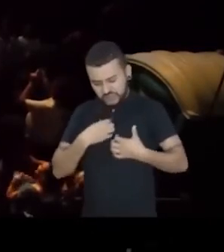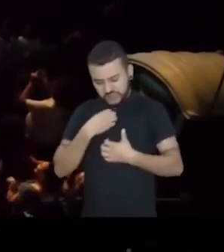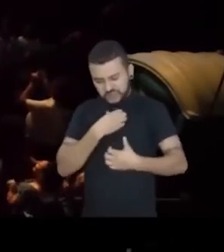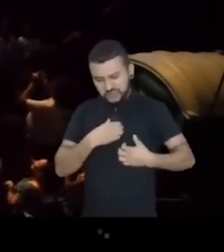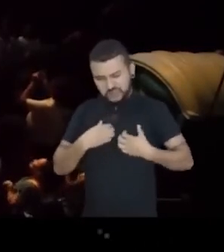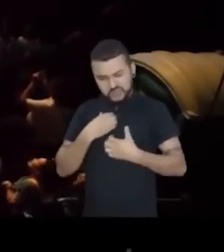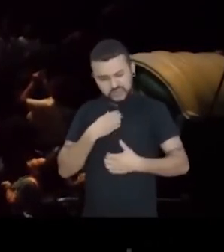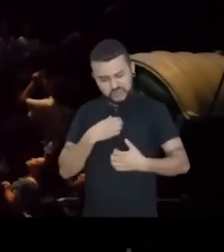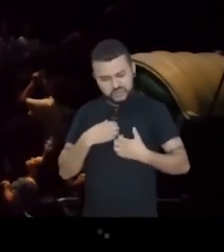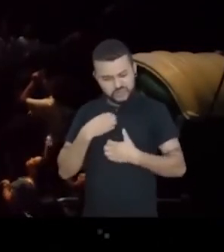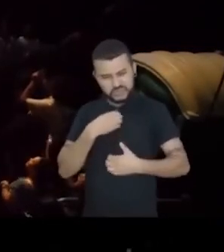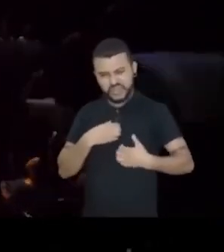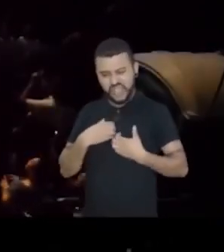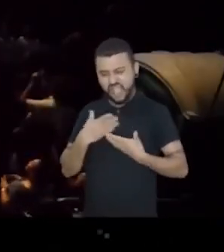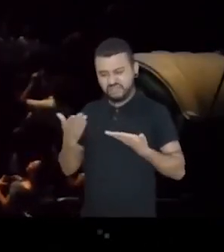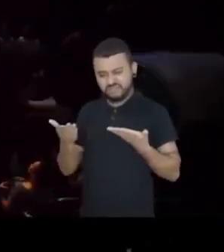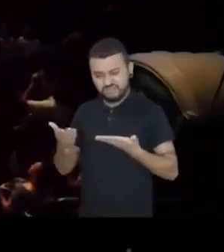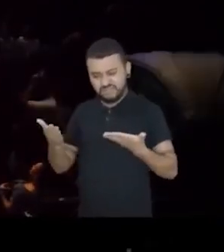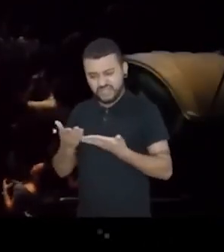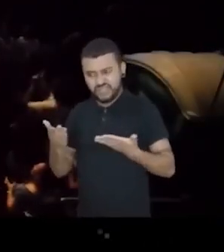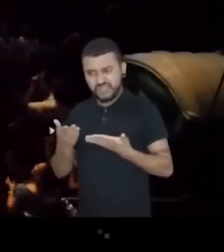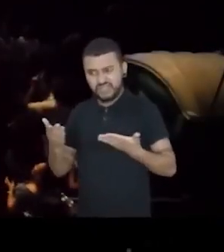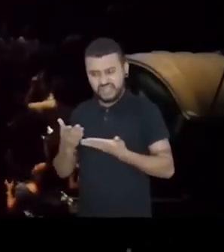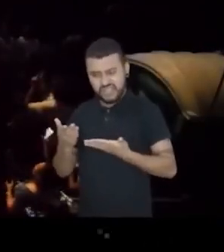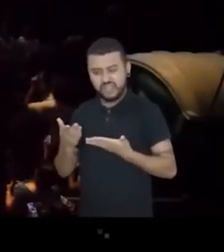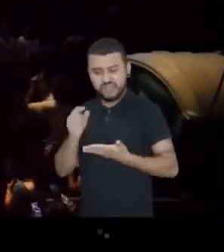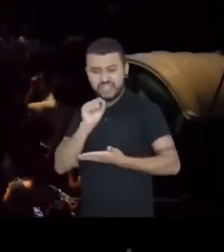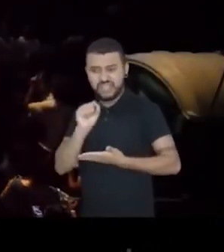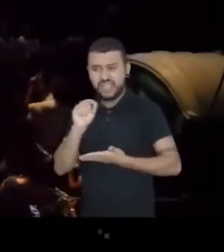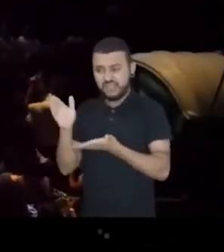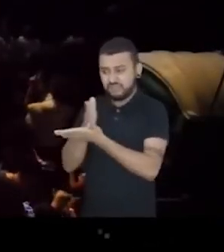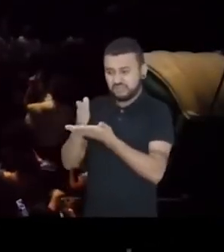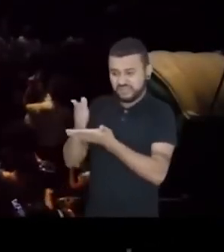com o que algumas pessoas têm falado por aí.